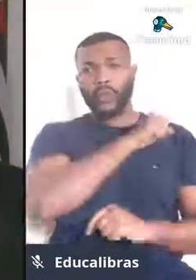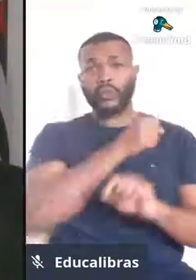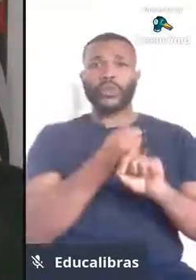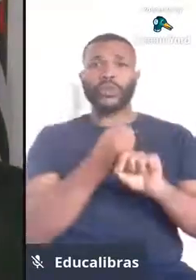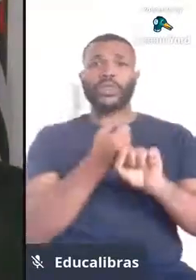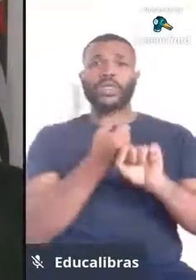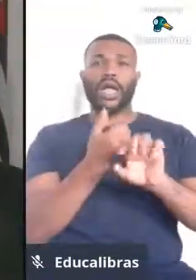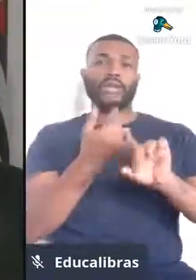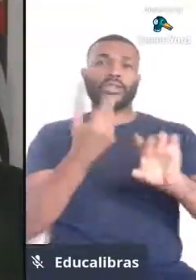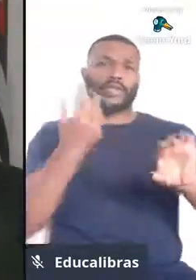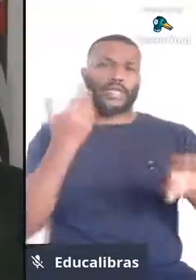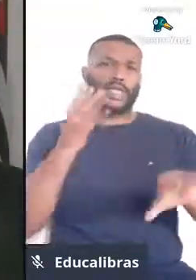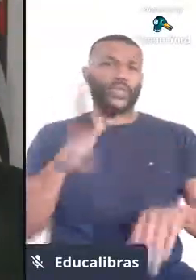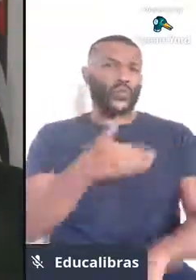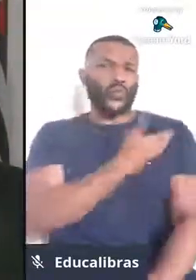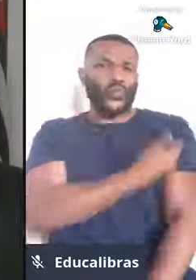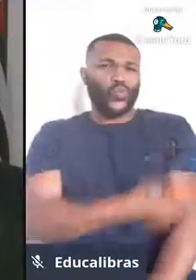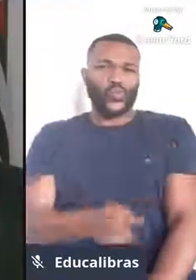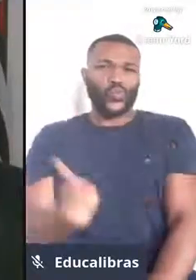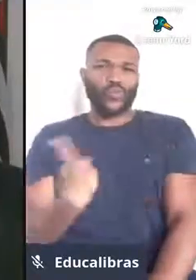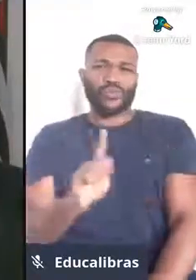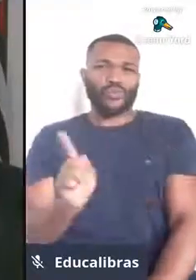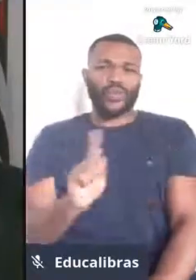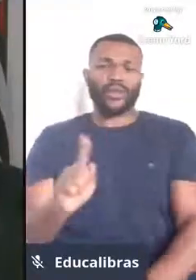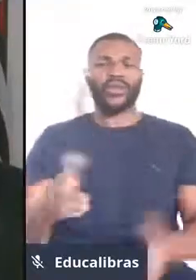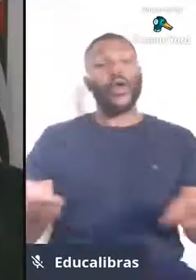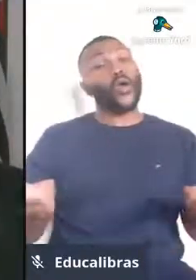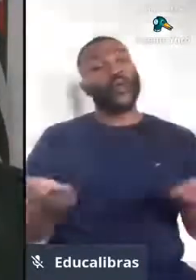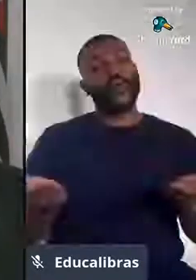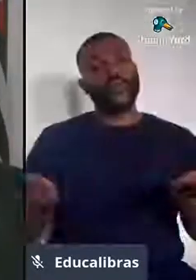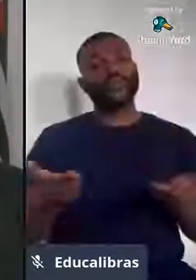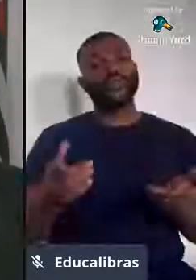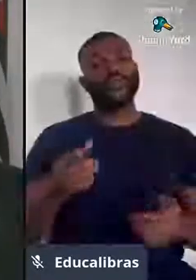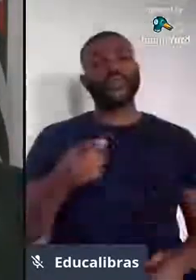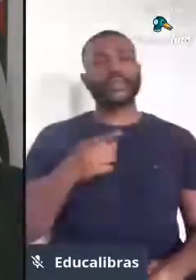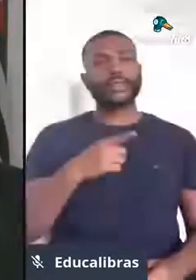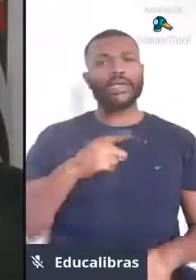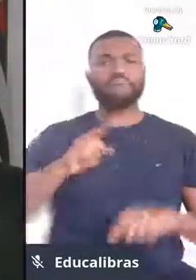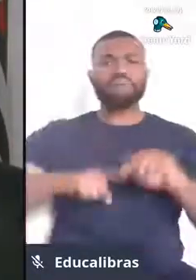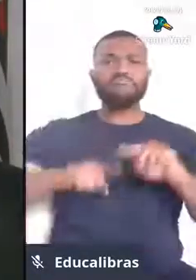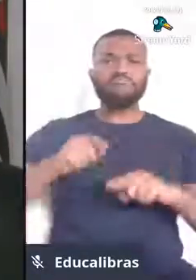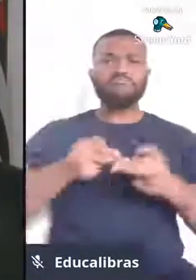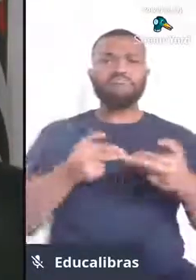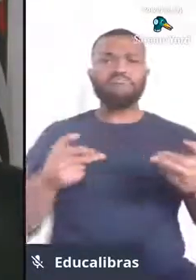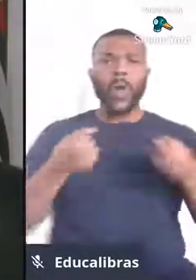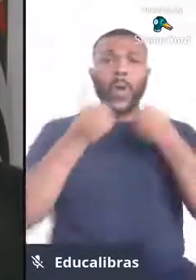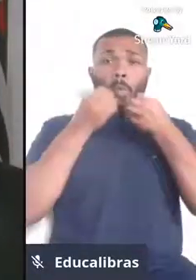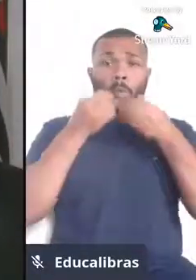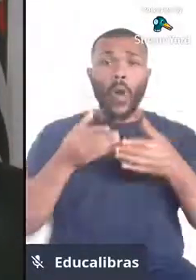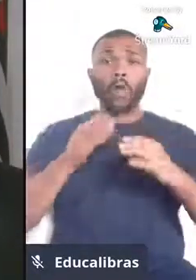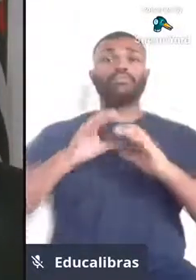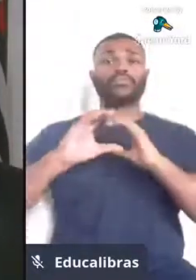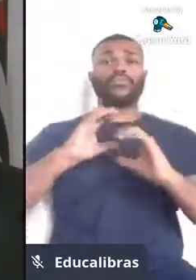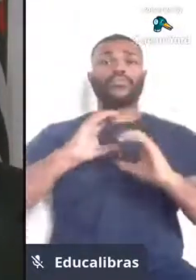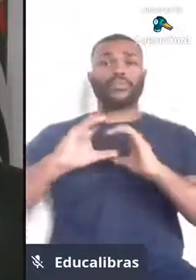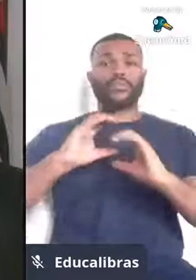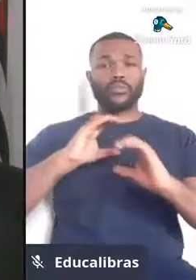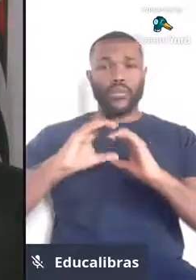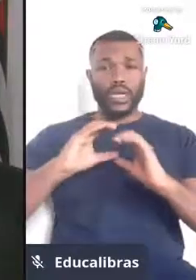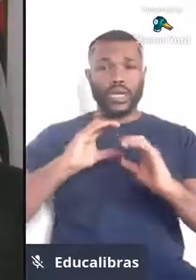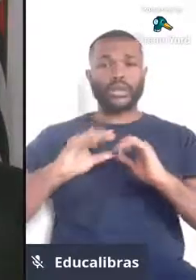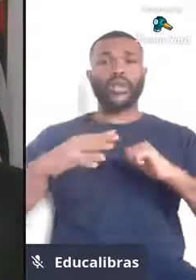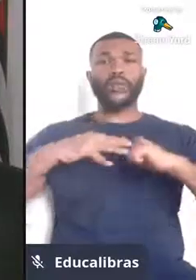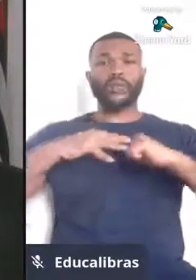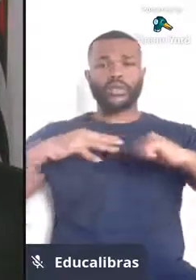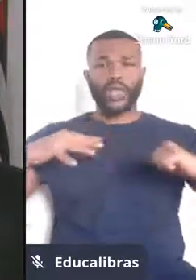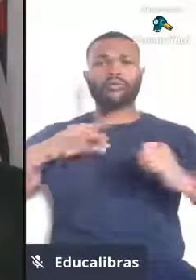a fazer. E hoje a gente tem um bom material de comunicação com os atos oficiais e